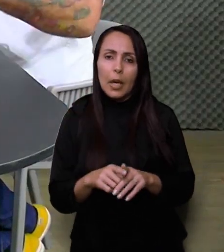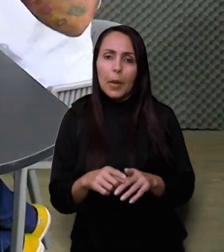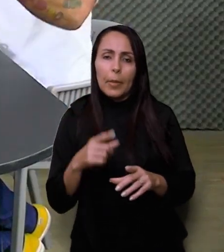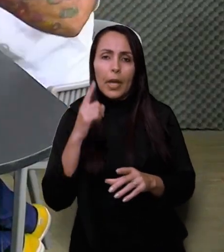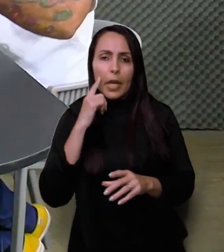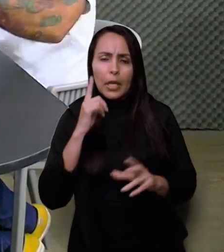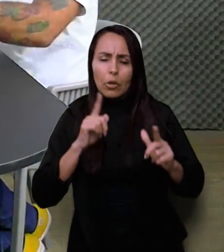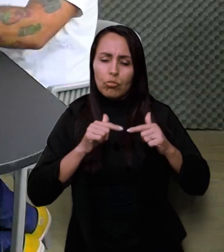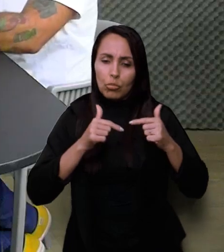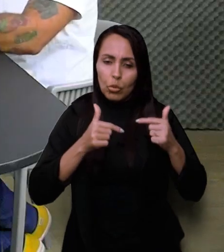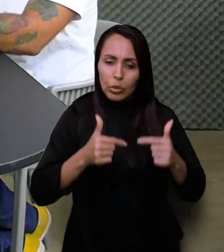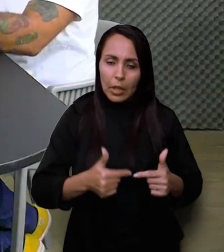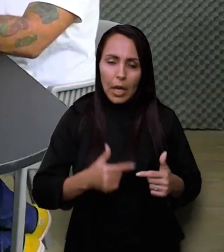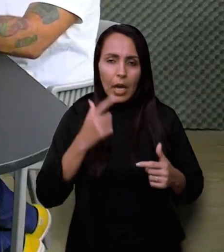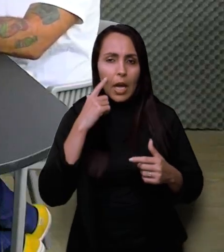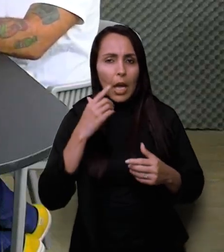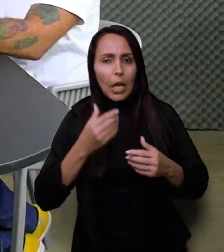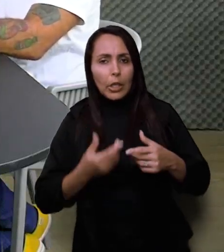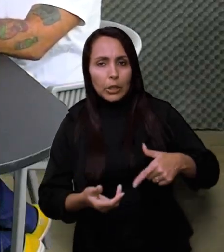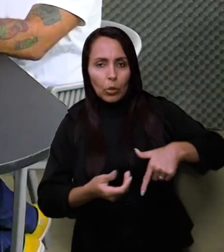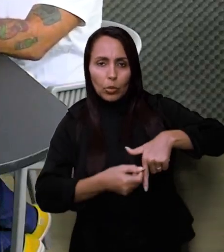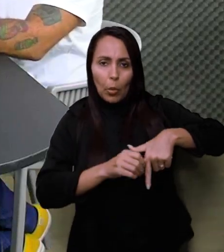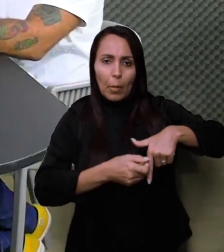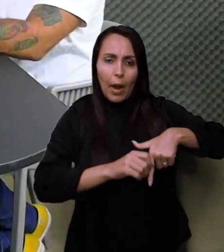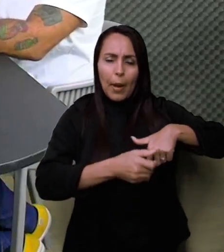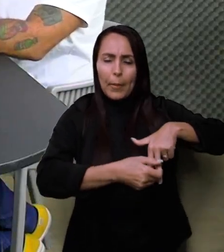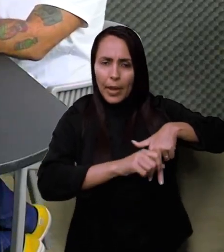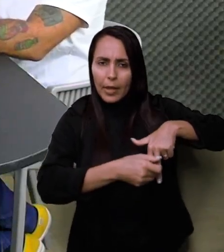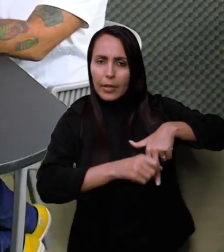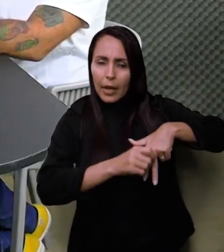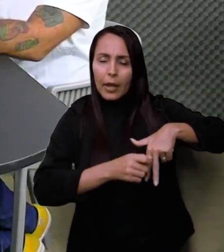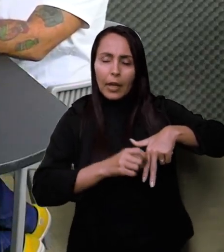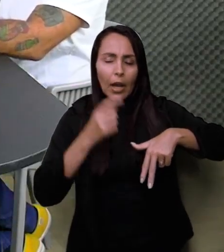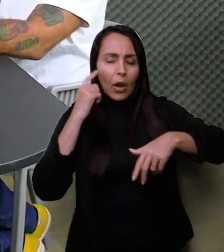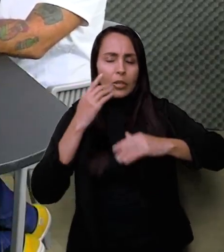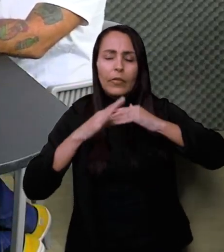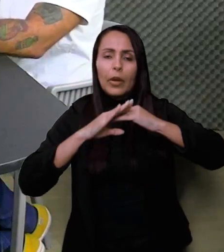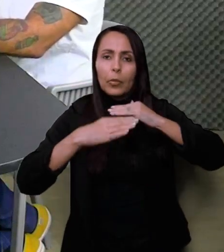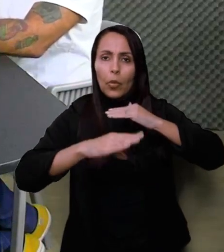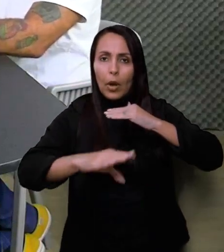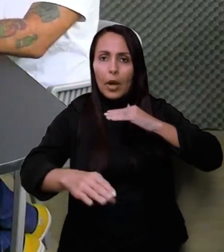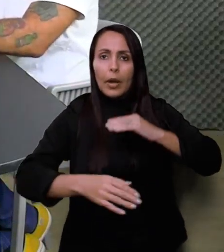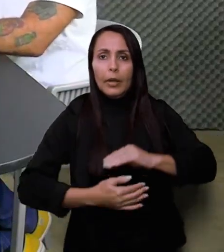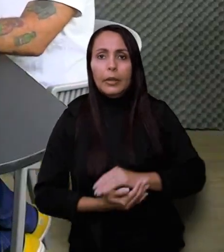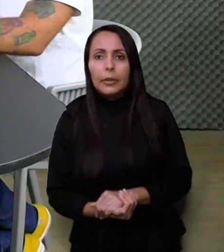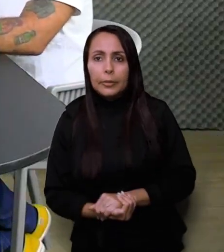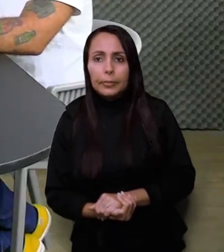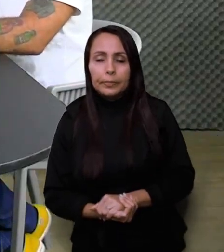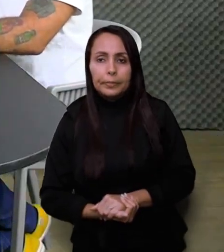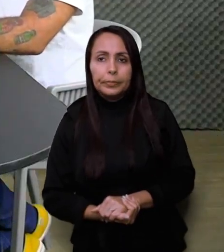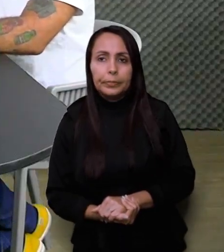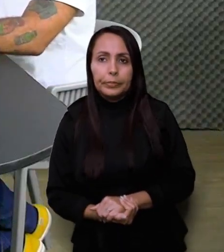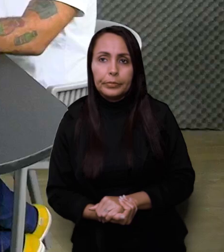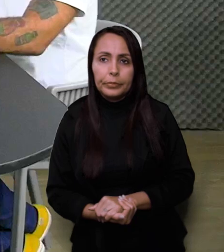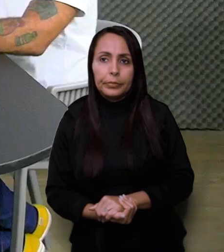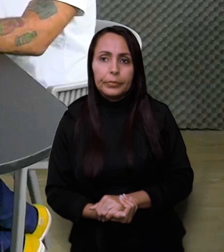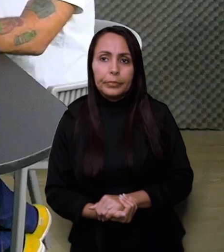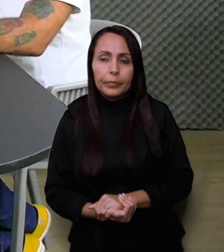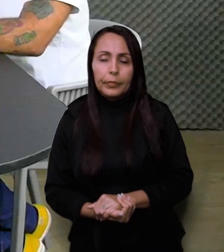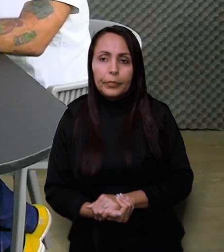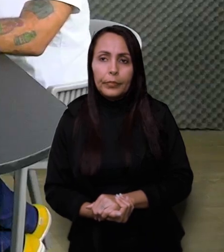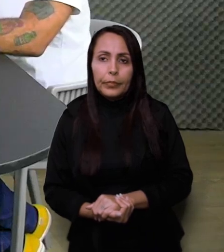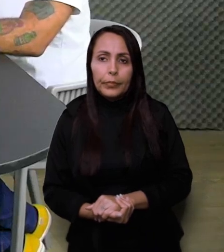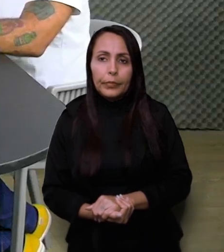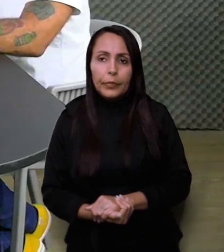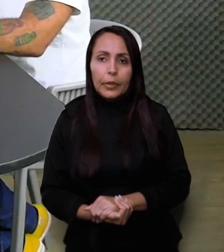mar, né? Entrar no mar, como você falou, pegar a água com o potinho da qua- maionese, Aquele né? quadorzinho que a gente fez. O lembra? coador da maionese. A